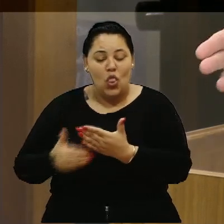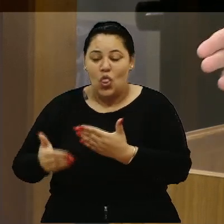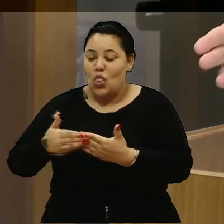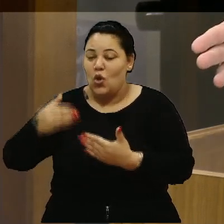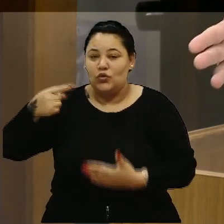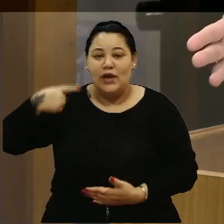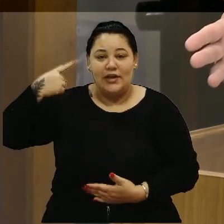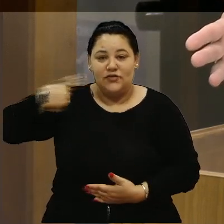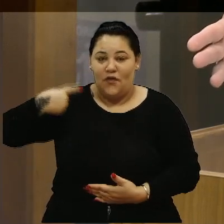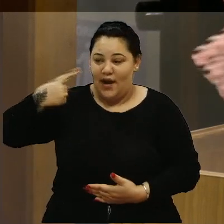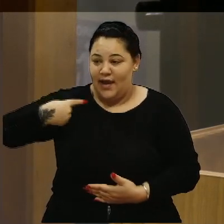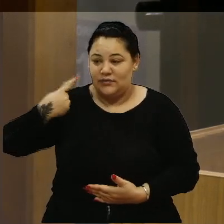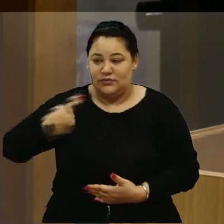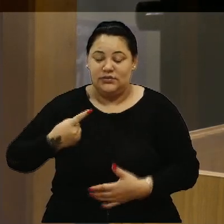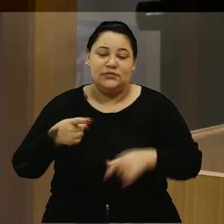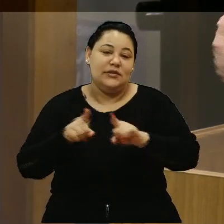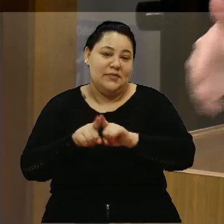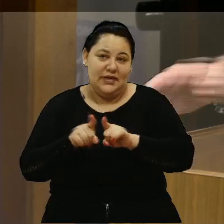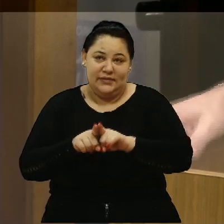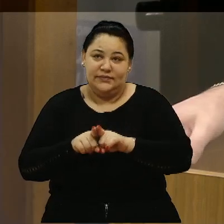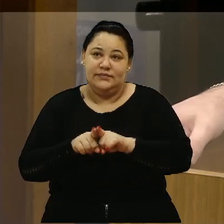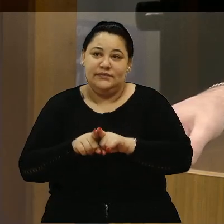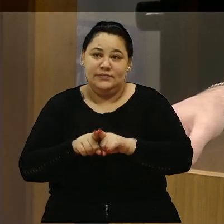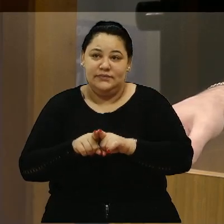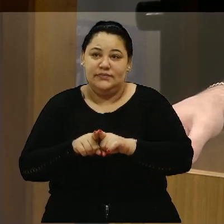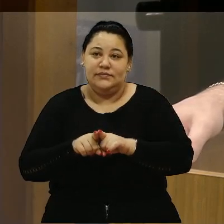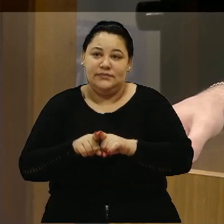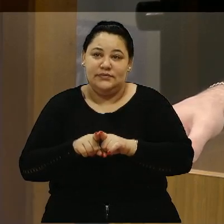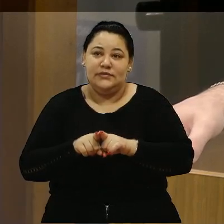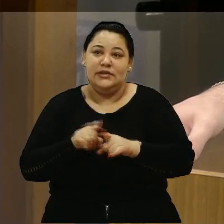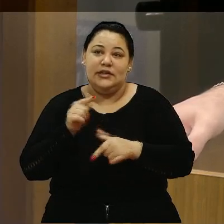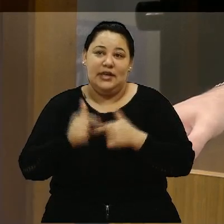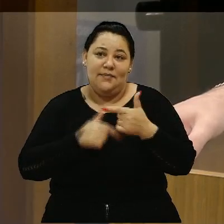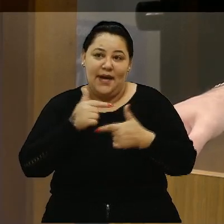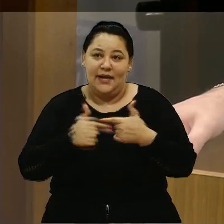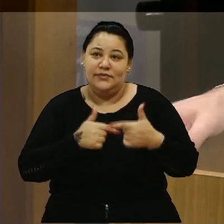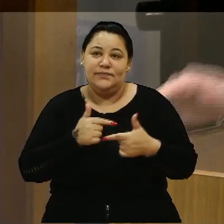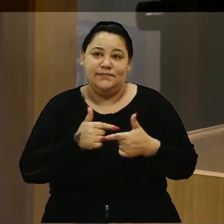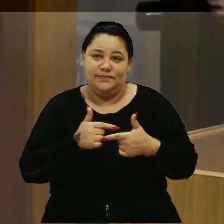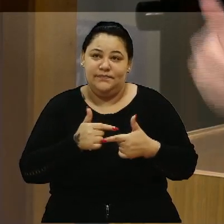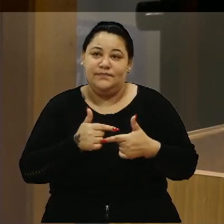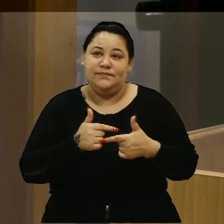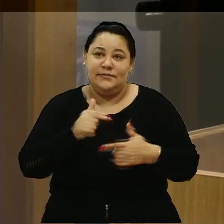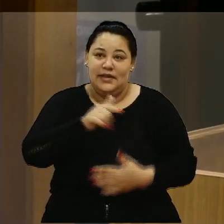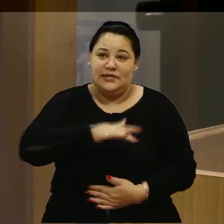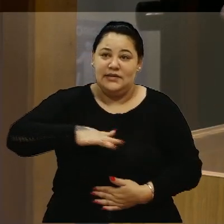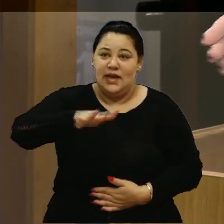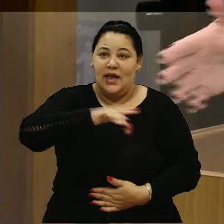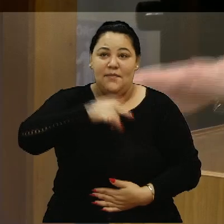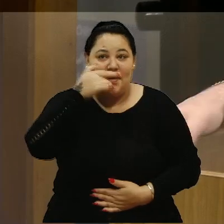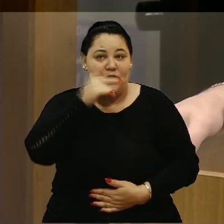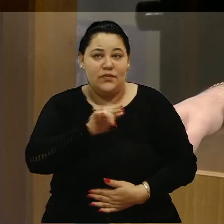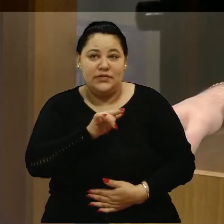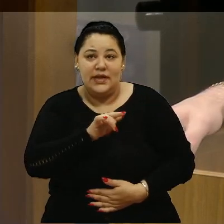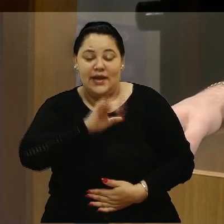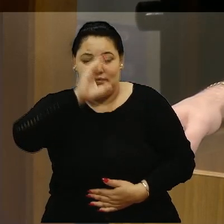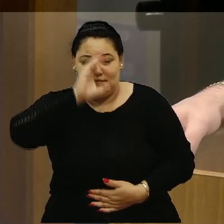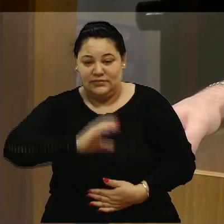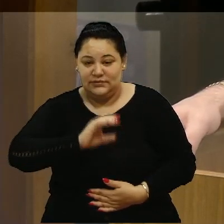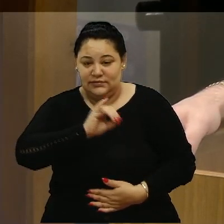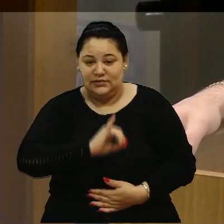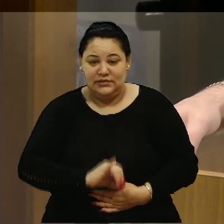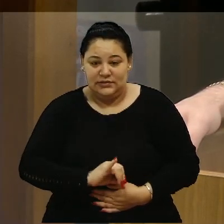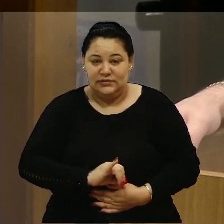advogados que também labutam nessa questão para conquistar a cidadania italiana para